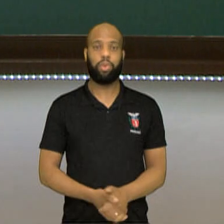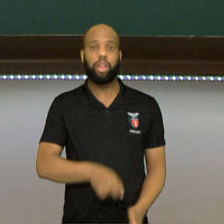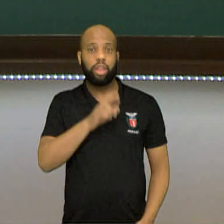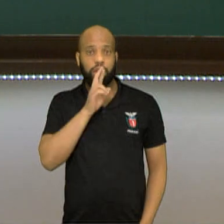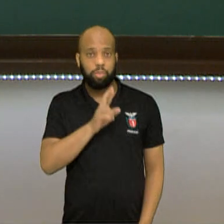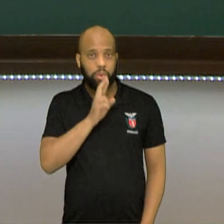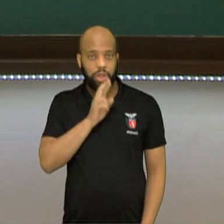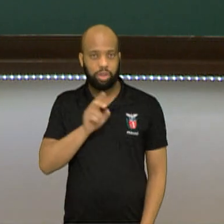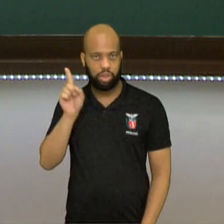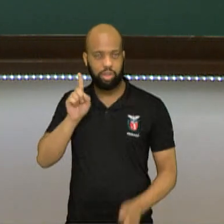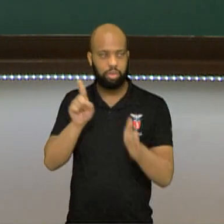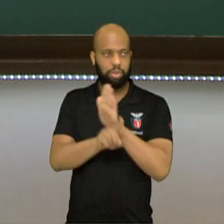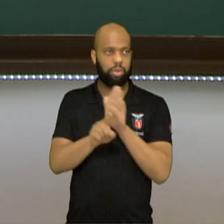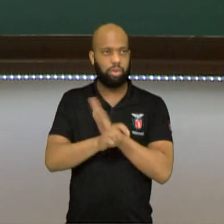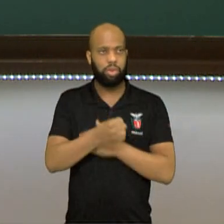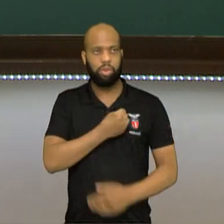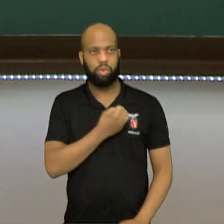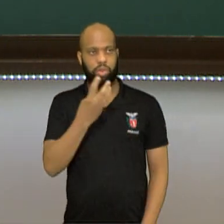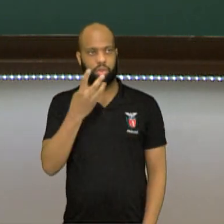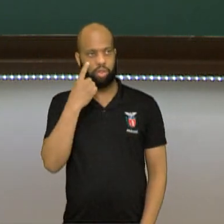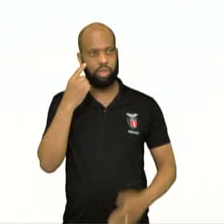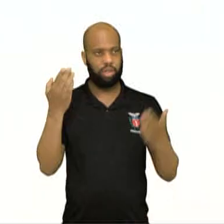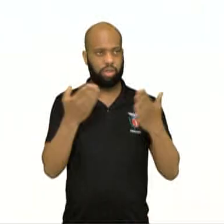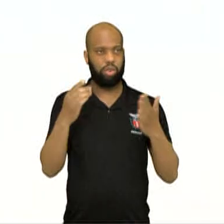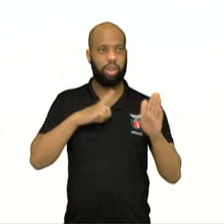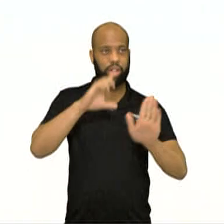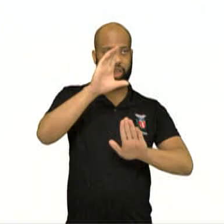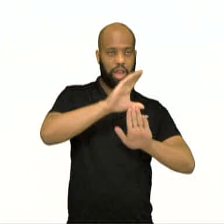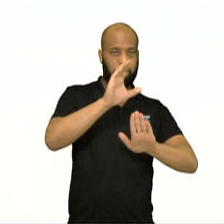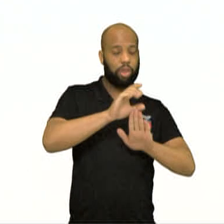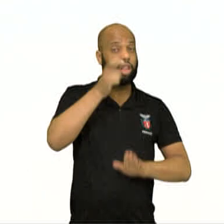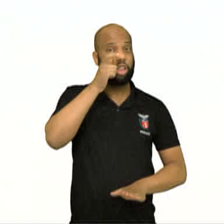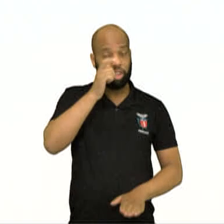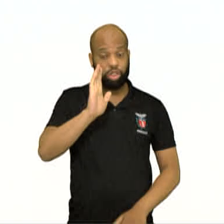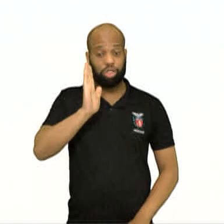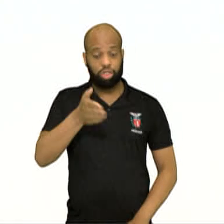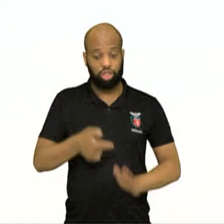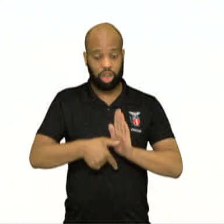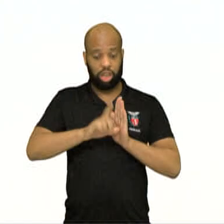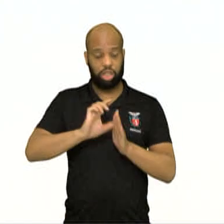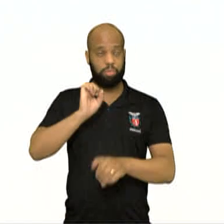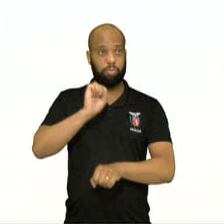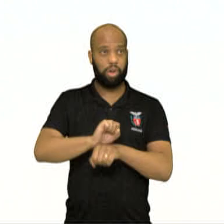Resolvendo esse nosso exercício 3 aqui, olha lá. Os capítulos assistidos antes